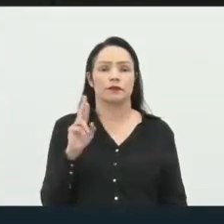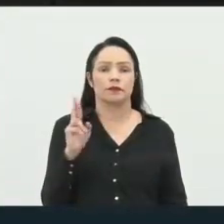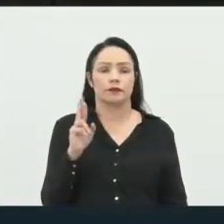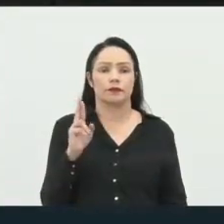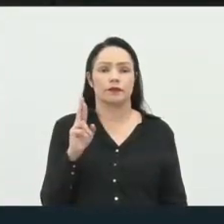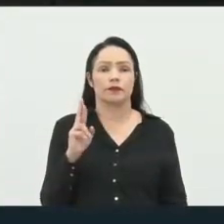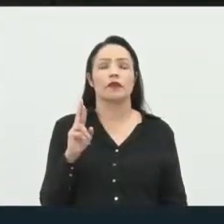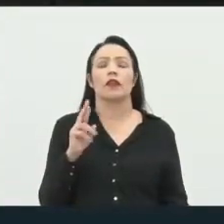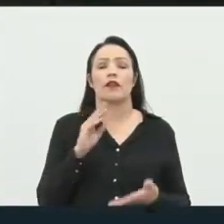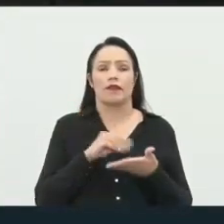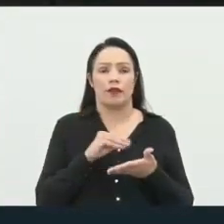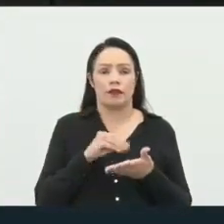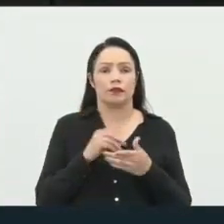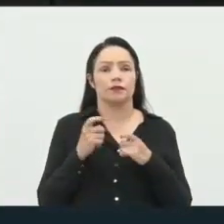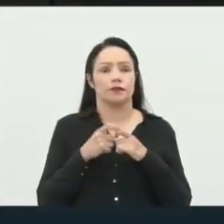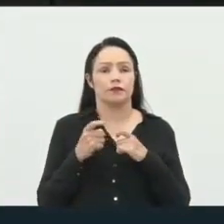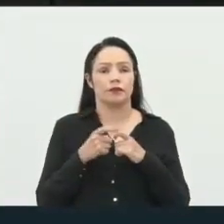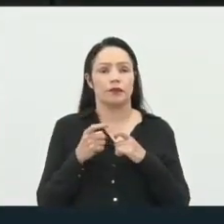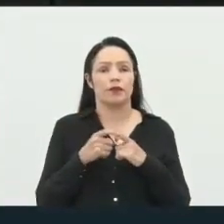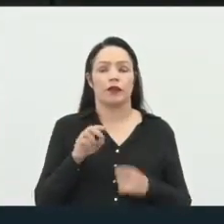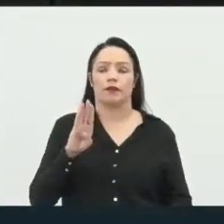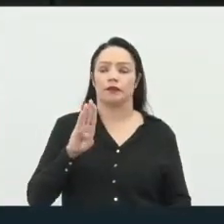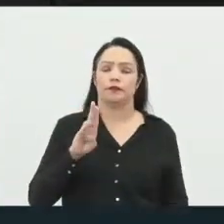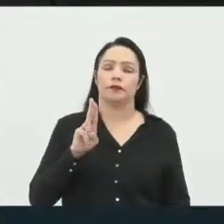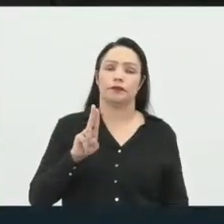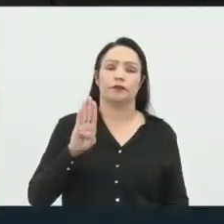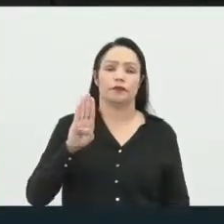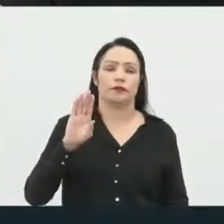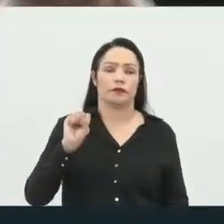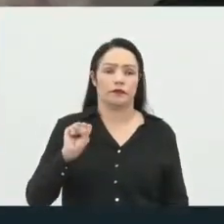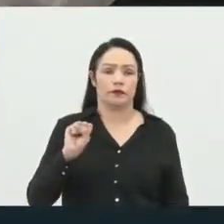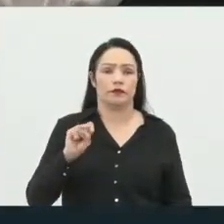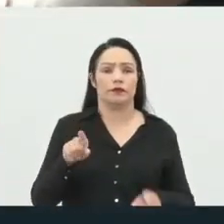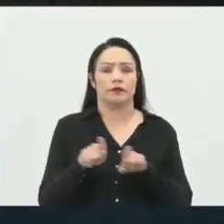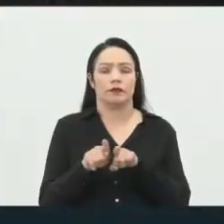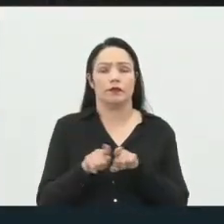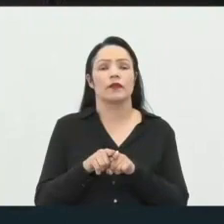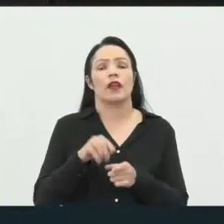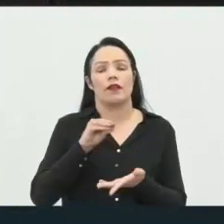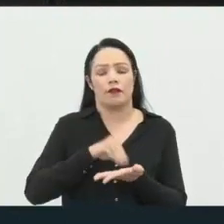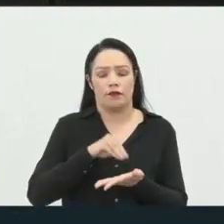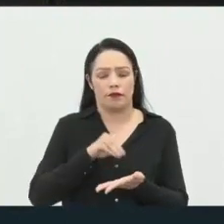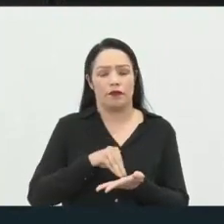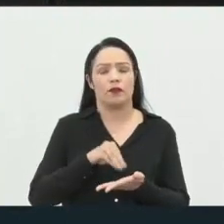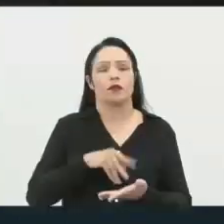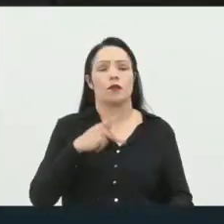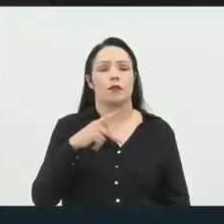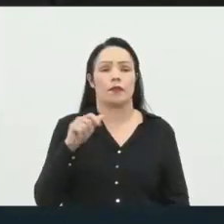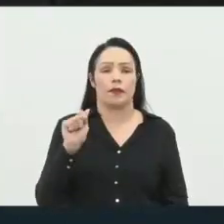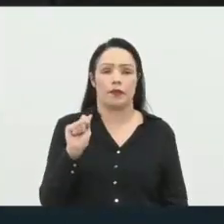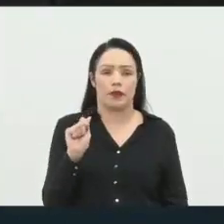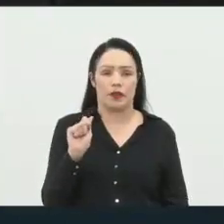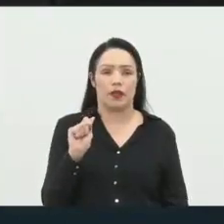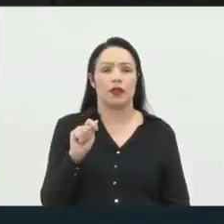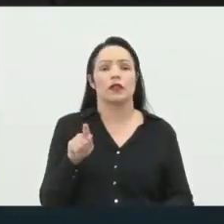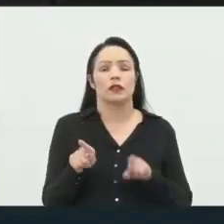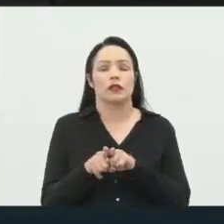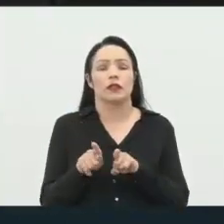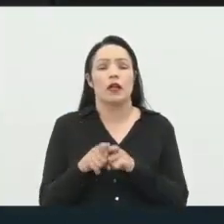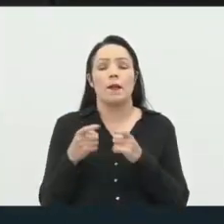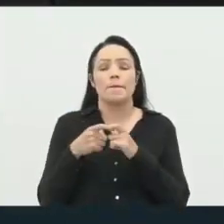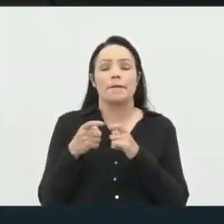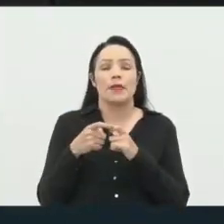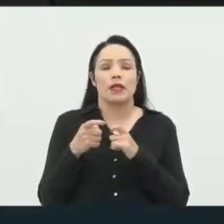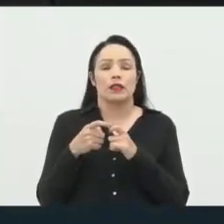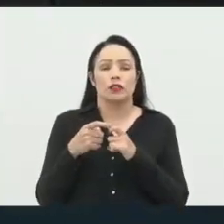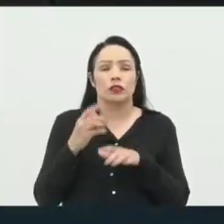a falta de médico nas UBS assim como a falta de médico no pé Dona Luiza que não tem pediatra fica às